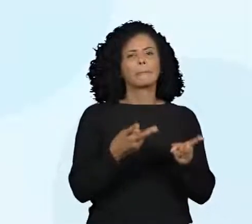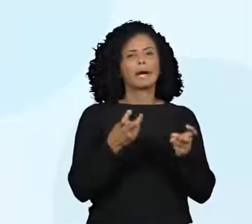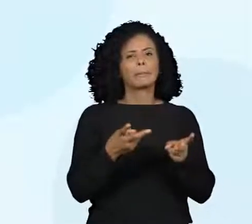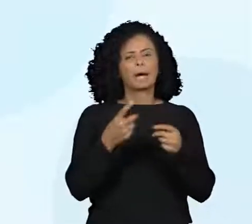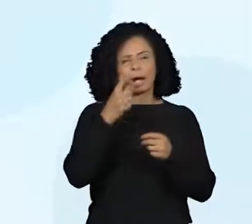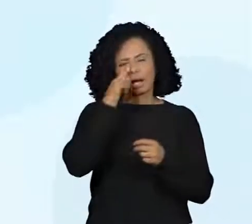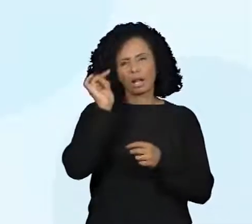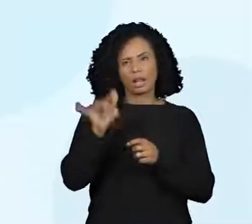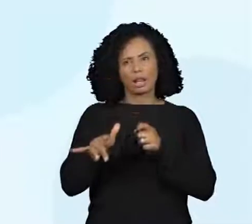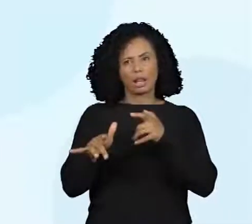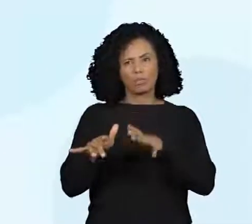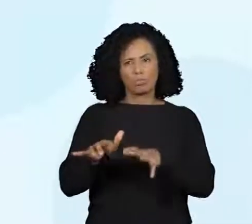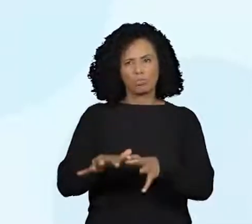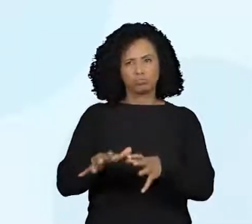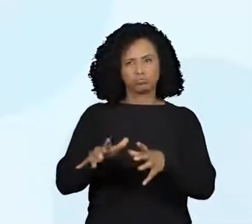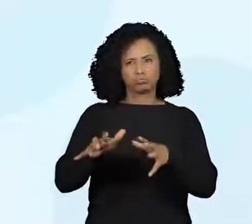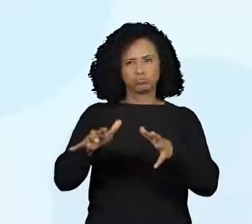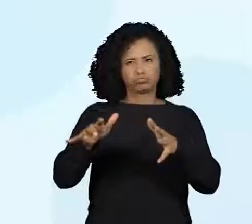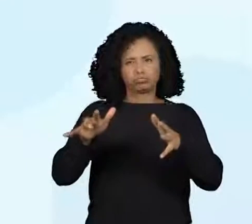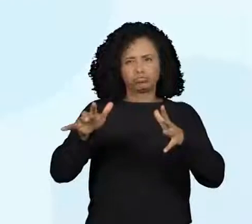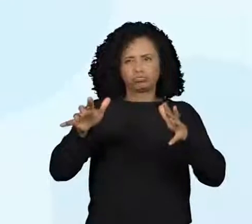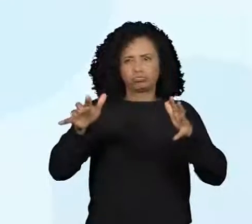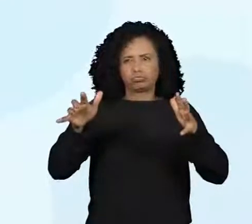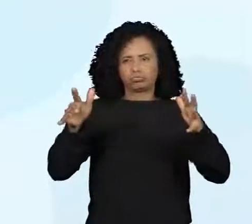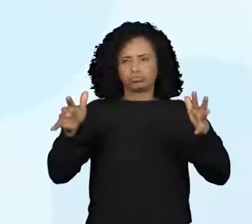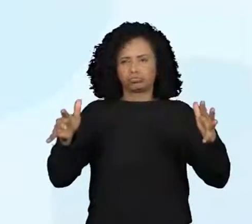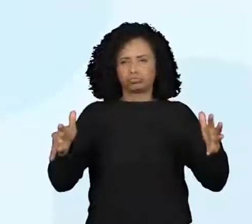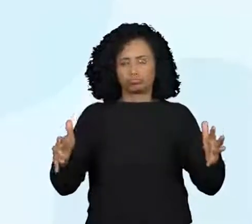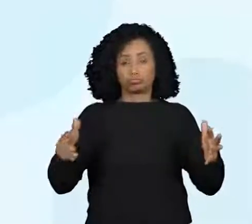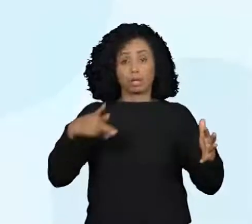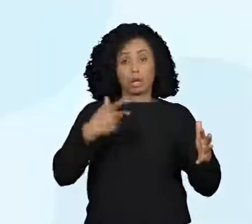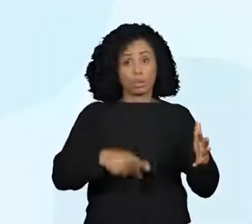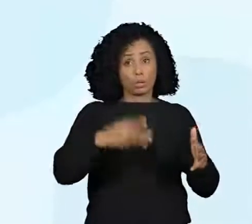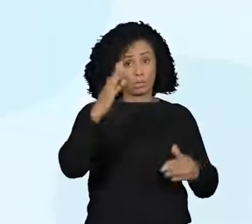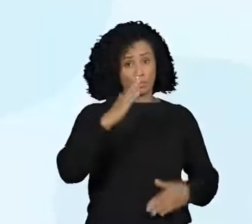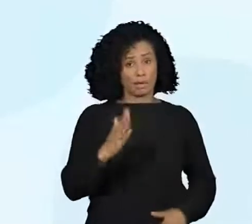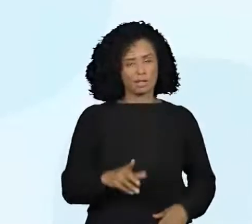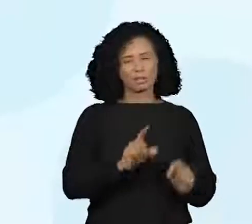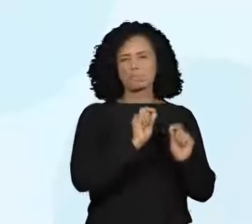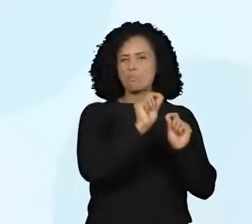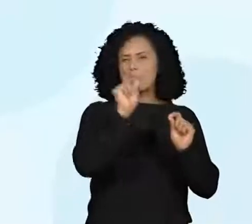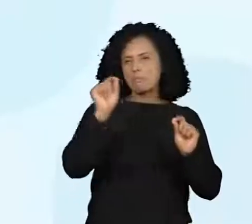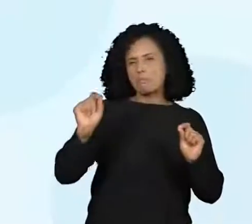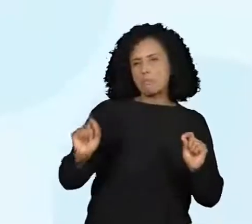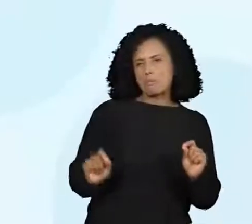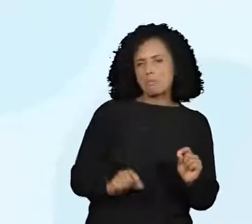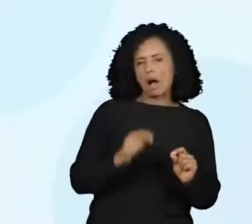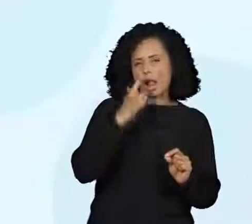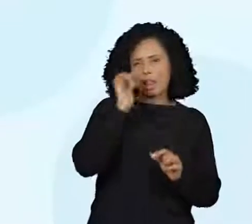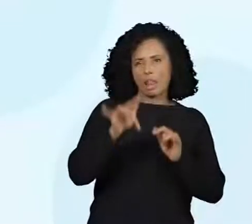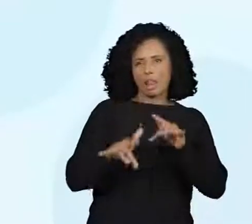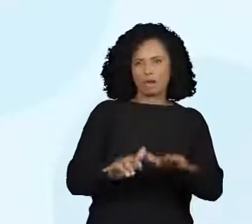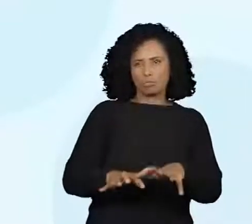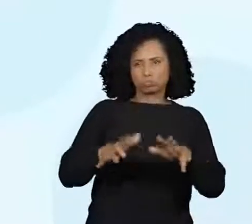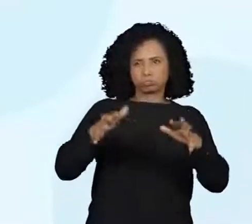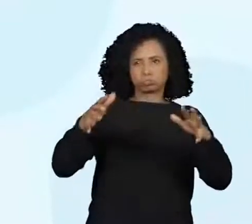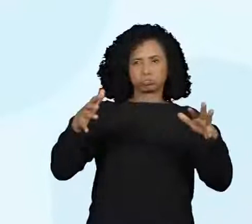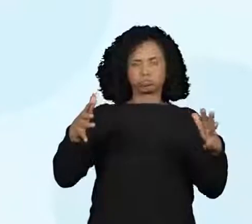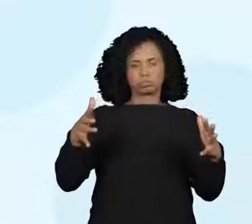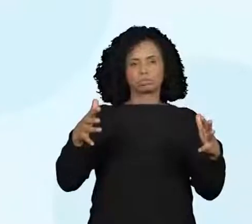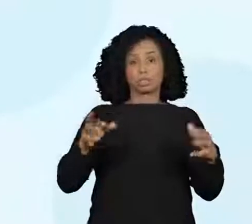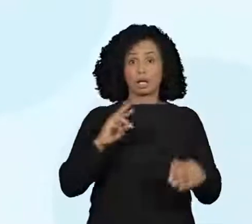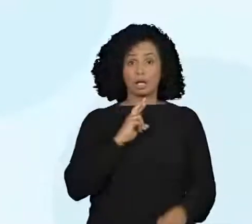volume de lixos em todo o país? Tem uma resposta aqui para vocês. Resultado